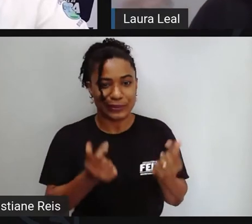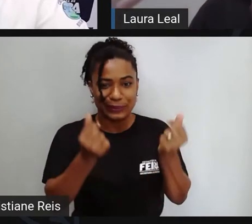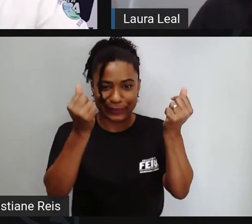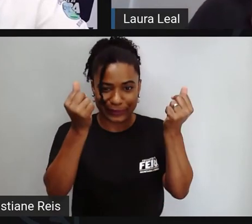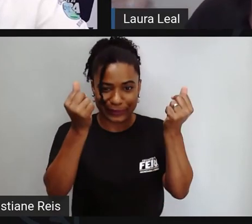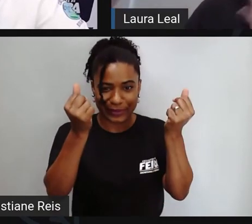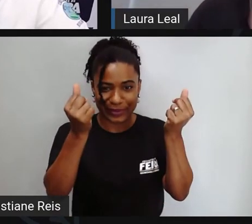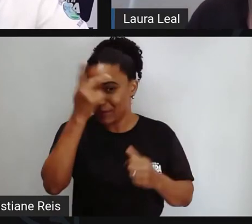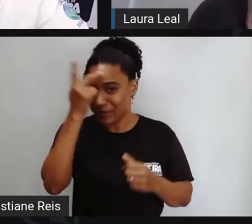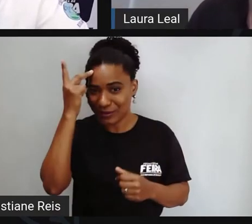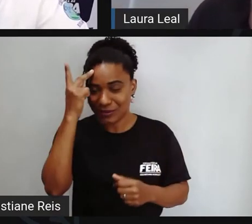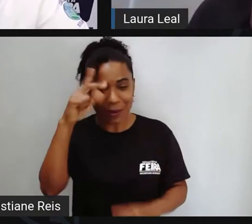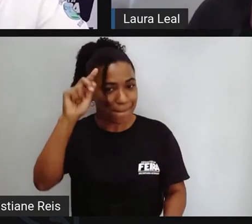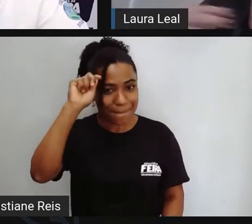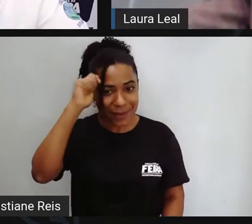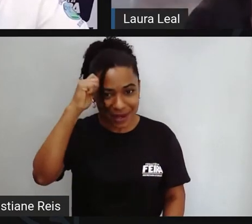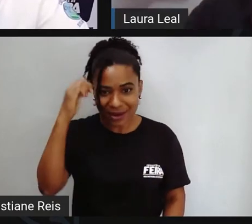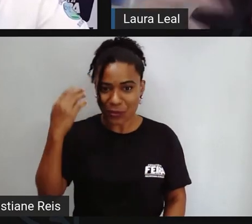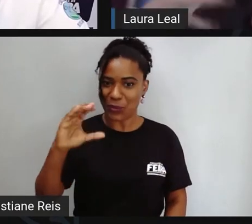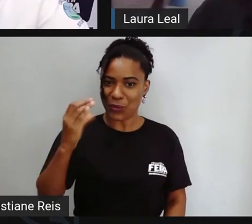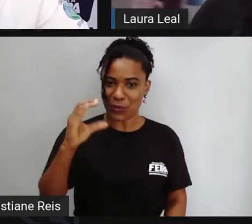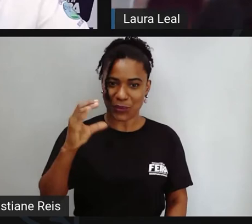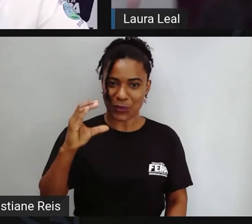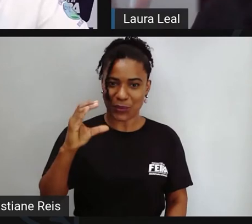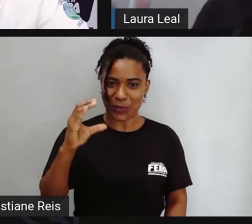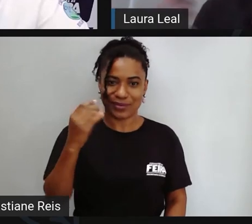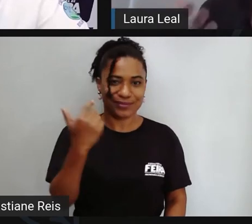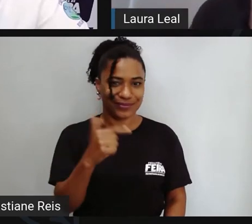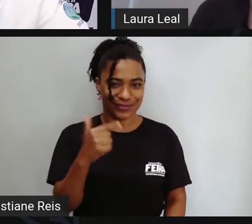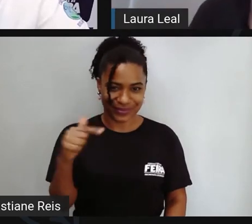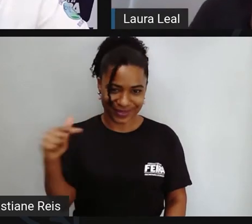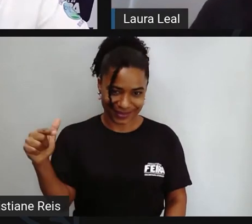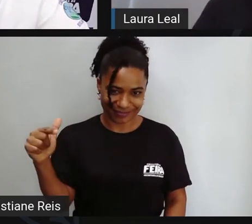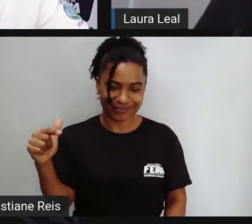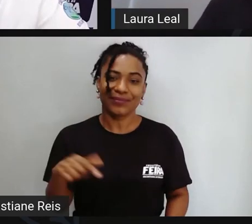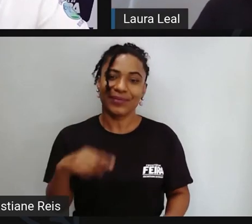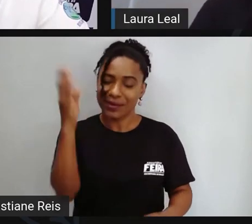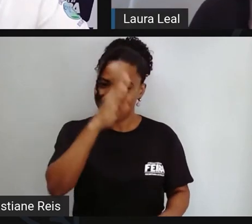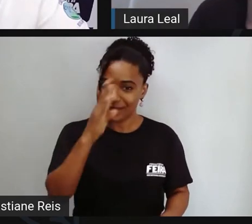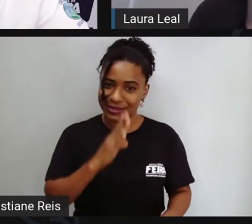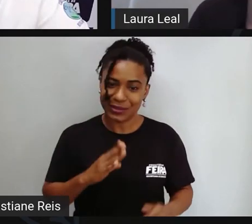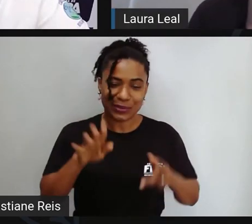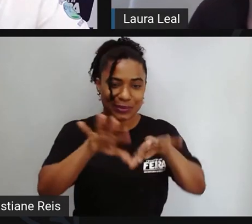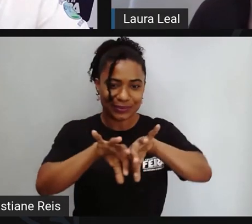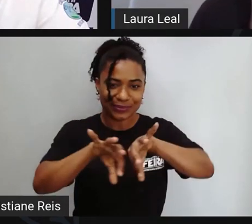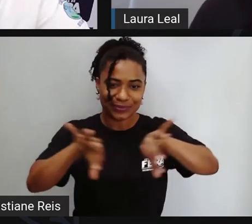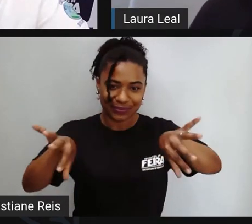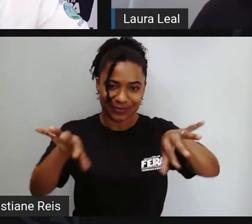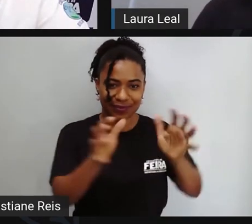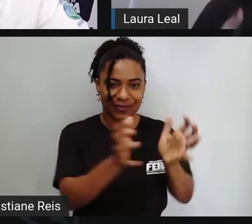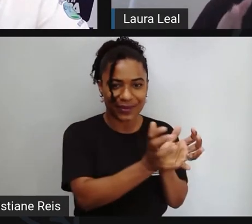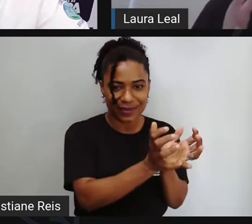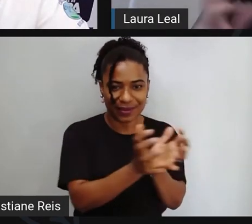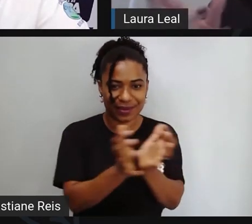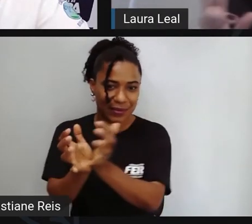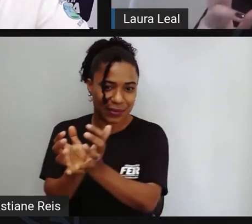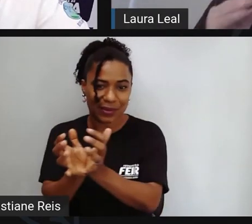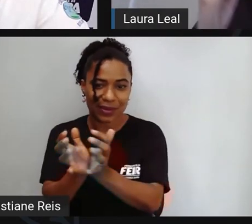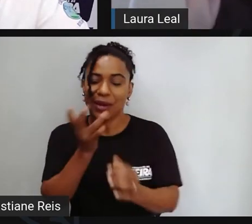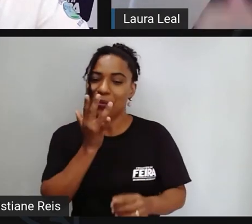a pessoas negras, né? Porque o Brasil existe essa segregação e essa relação entre classe e cor, né? Infelizmente. Uhum.